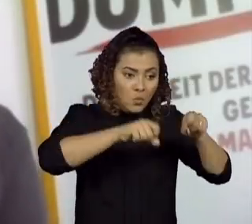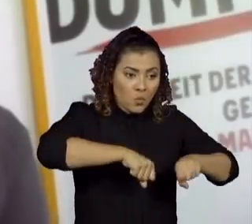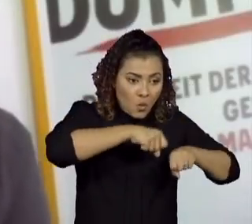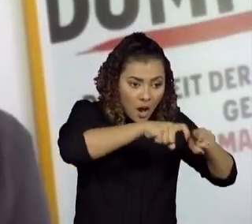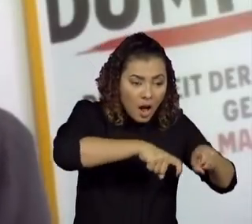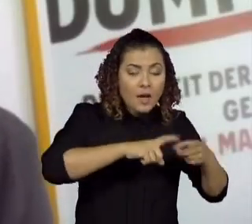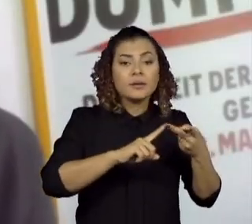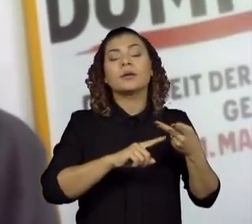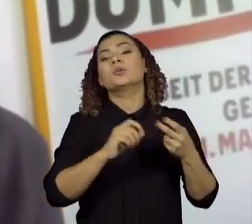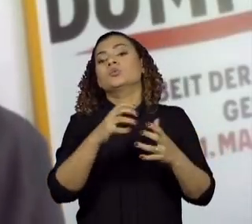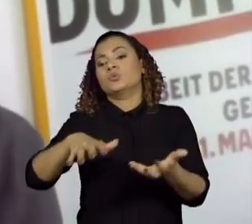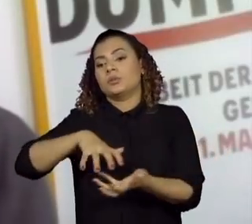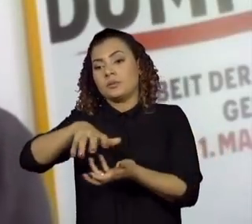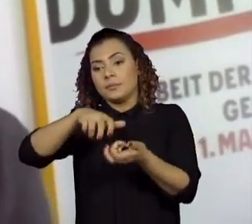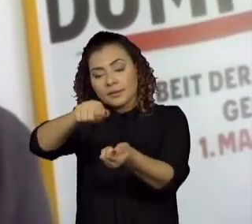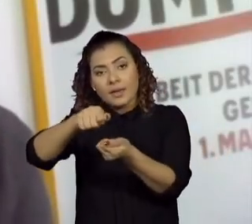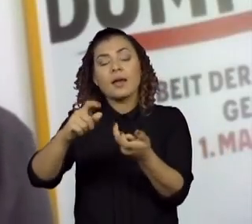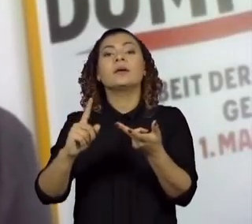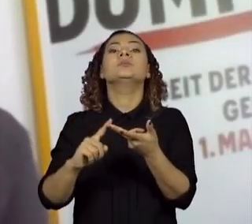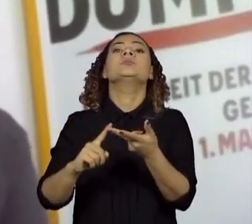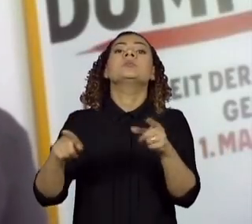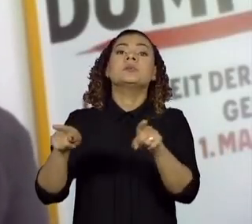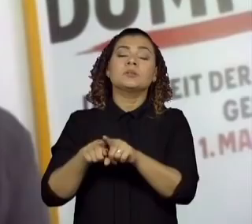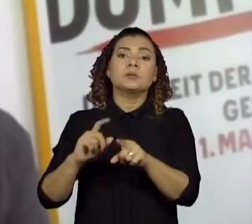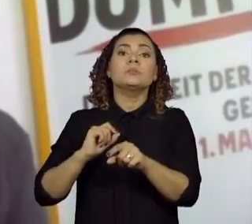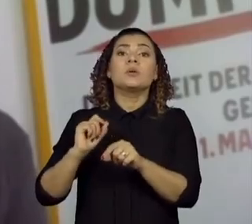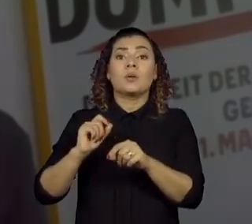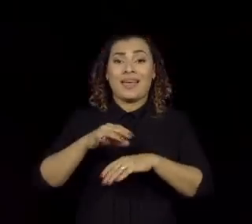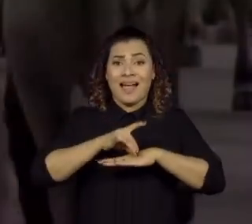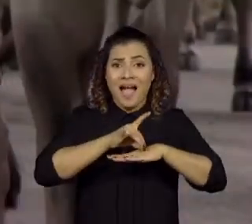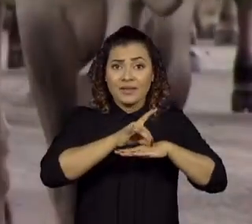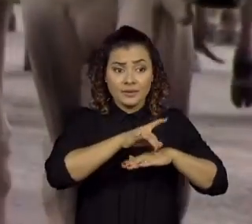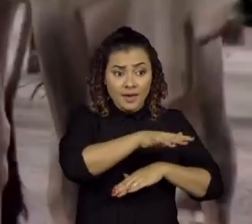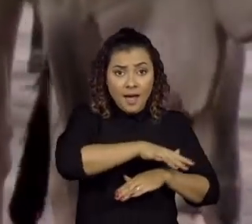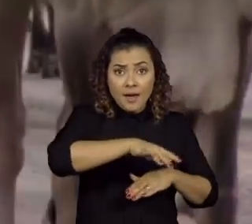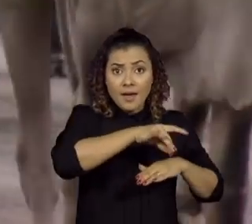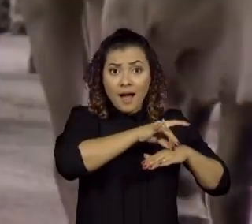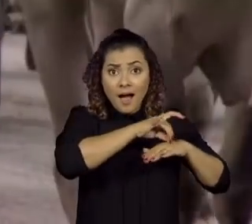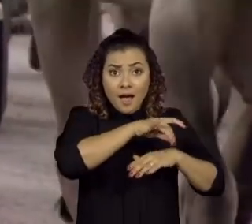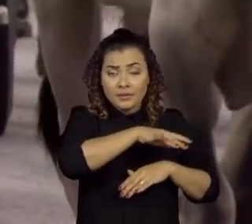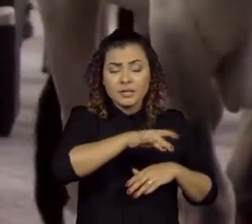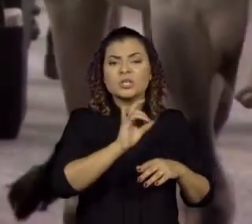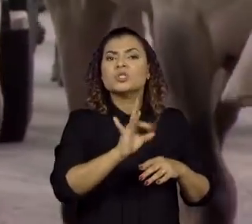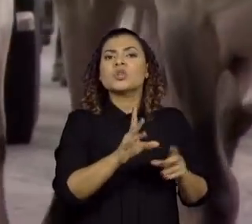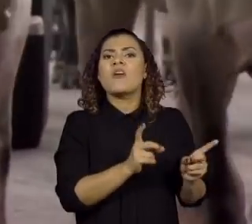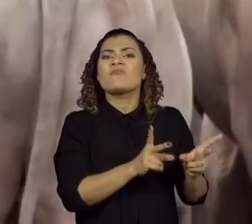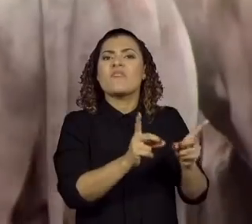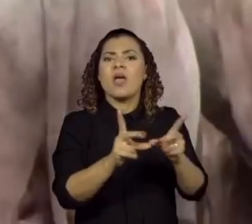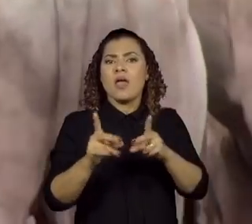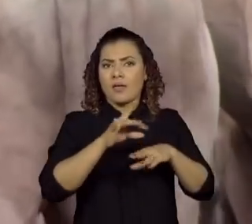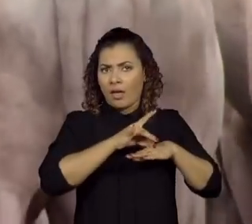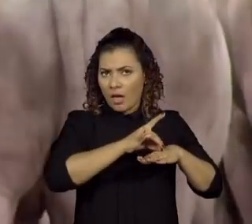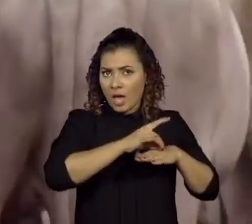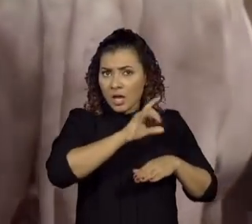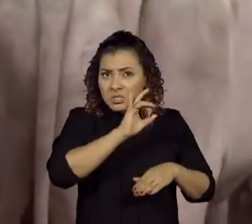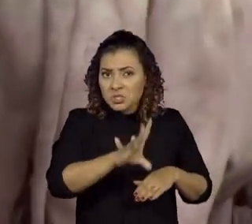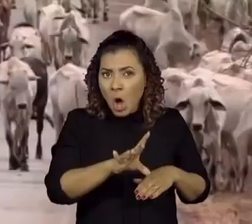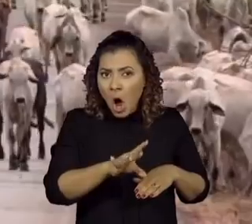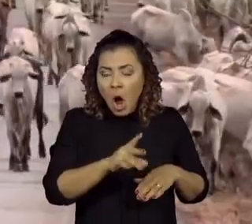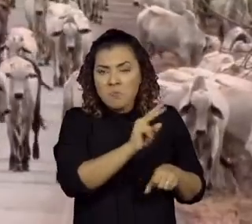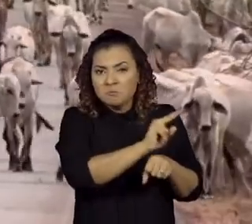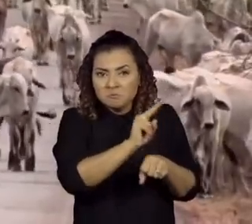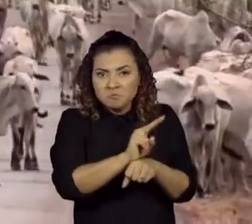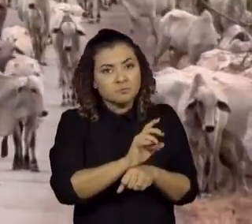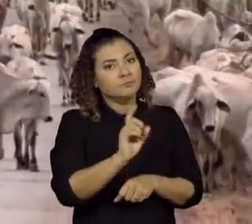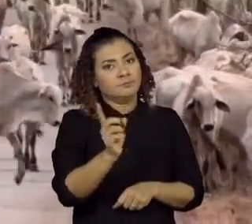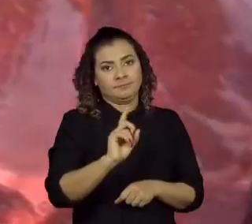mudanças climáticas. É preciso que a pecuária, que o setor de carne bovina, e aí eu não falo só apenas dos pecuaristas, mas falo